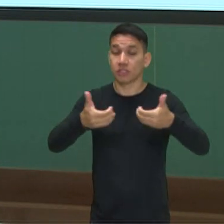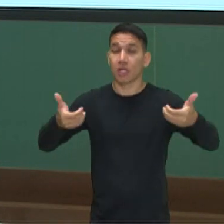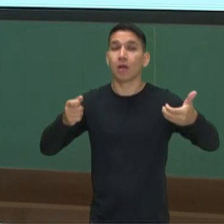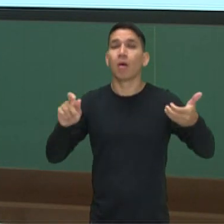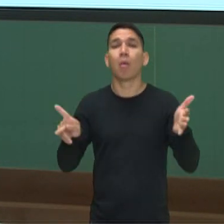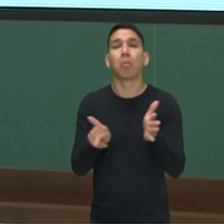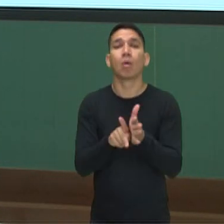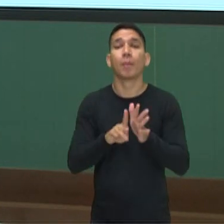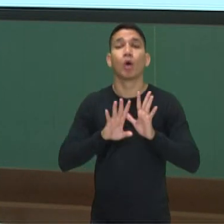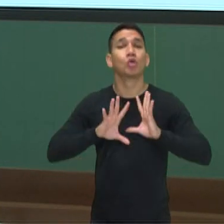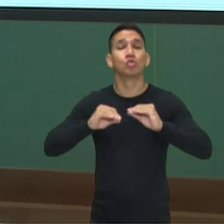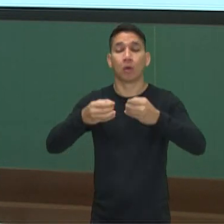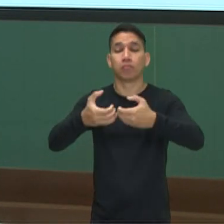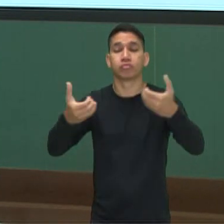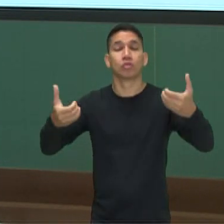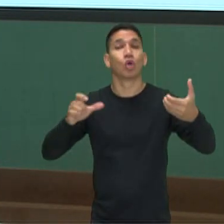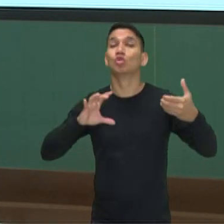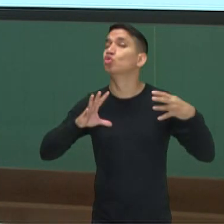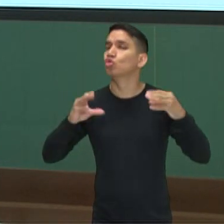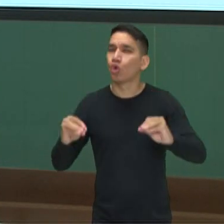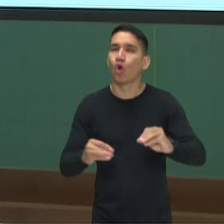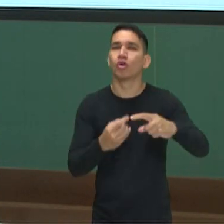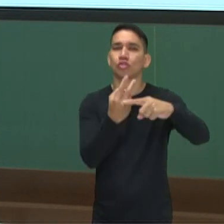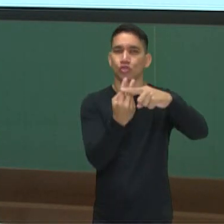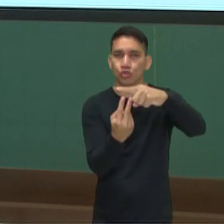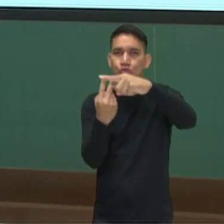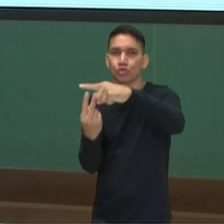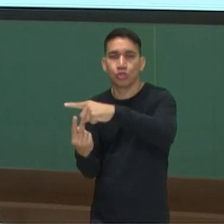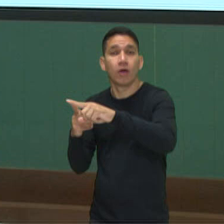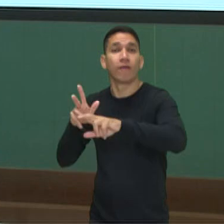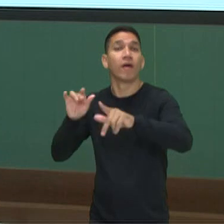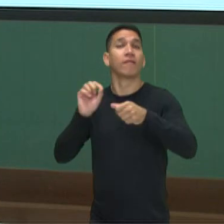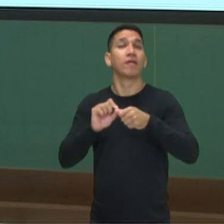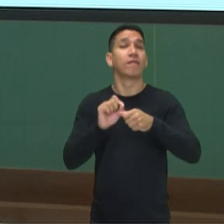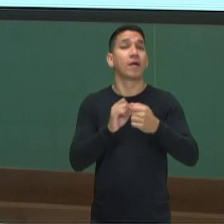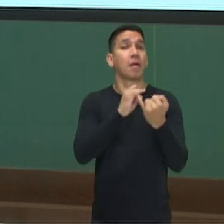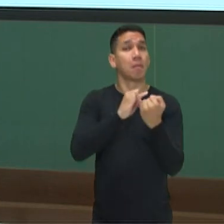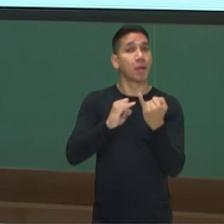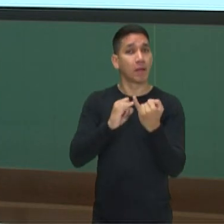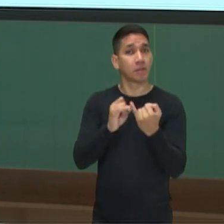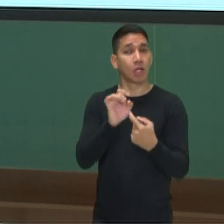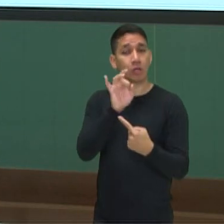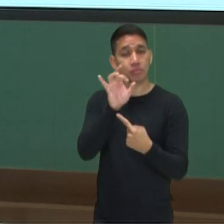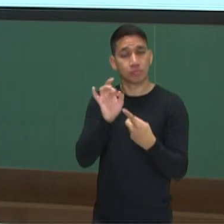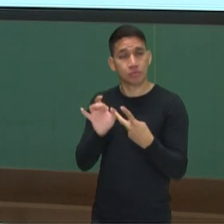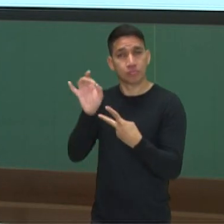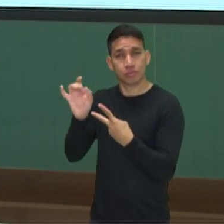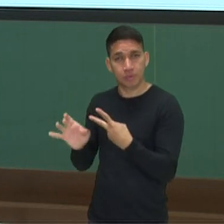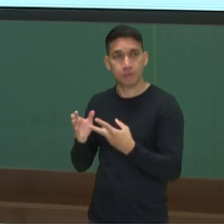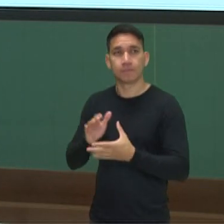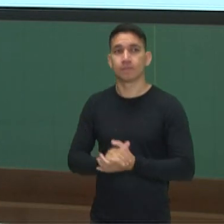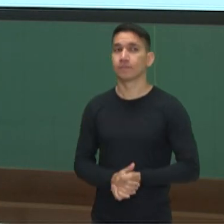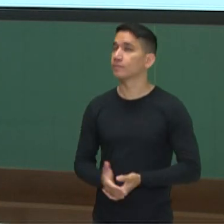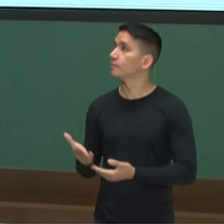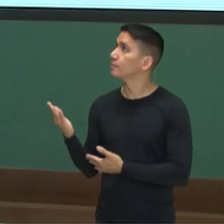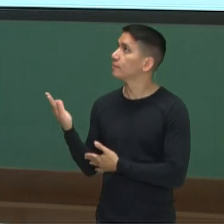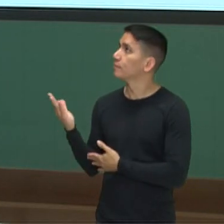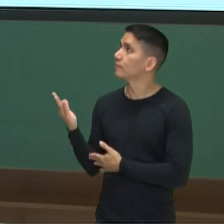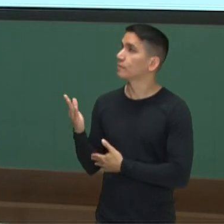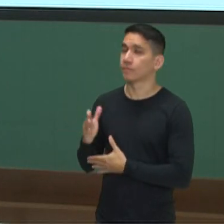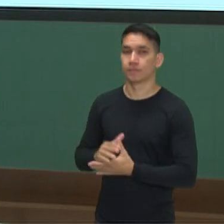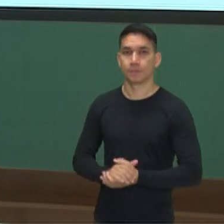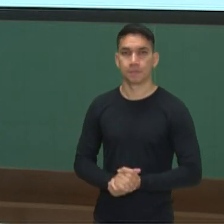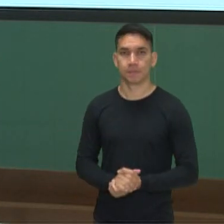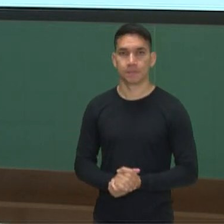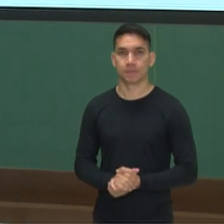Todo mundo eu vou dividir por 2, vou fazer a metade dos 2 monômios, ok? Metade de